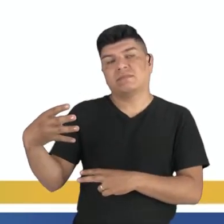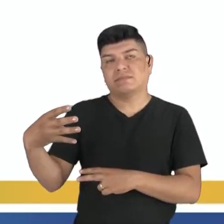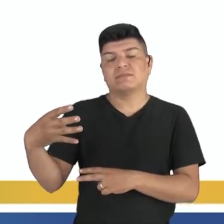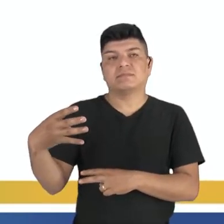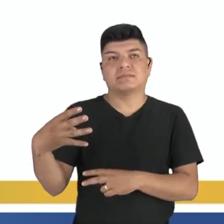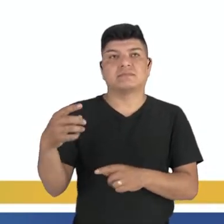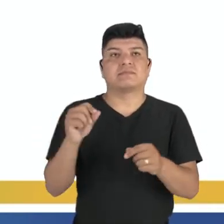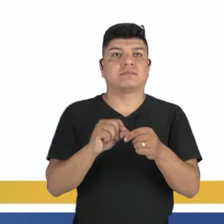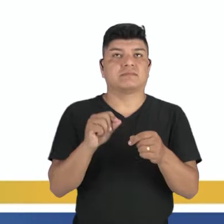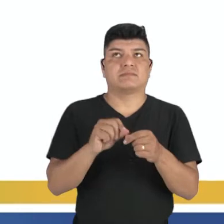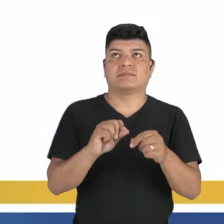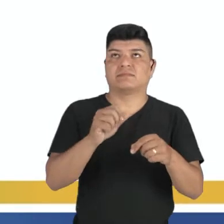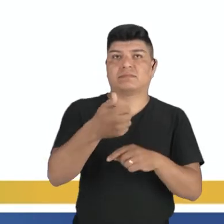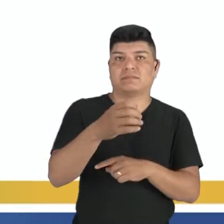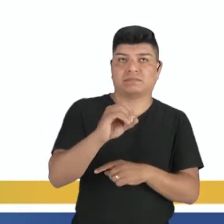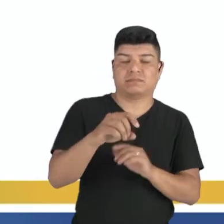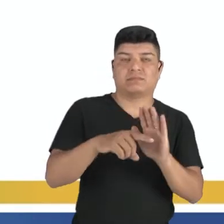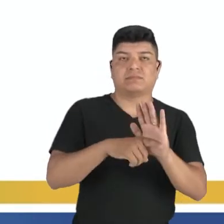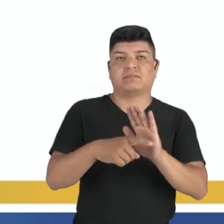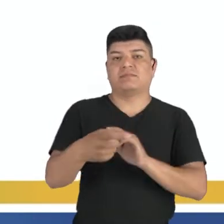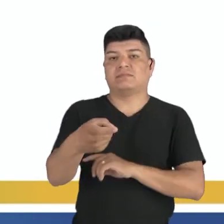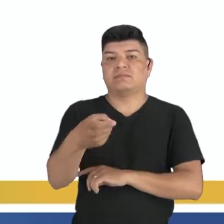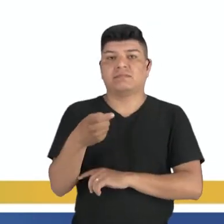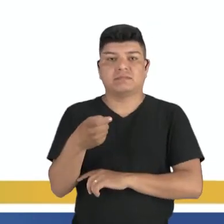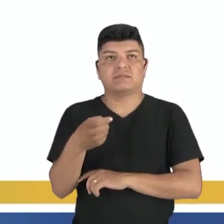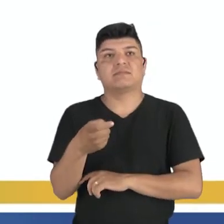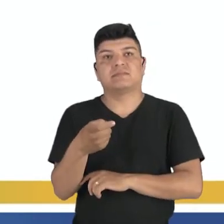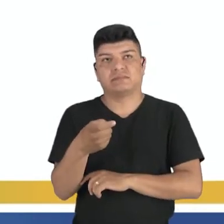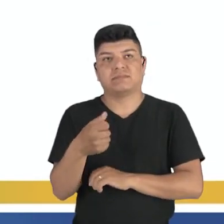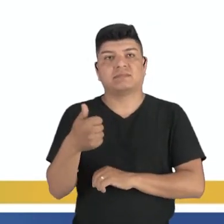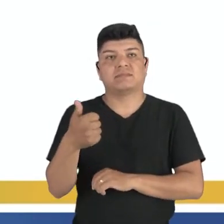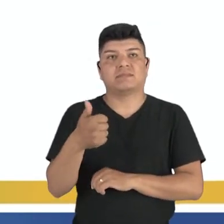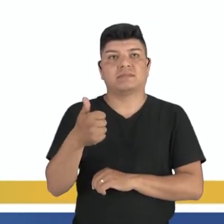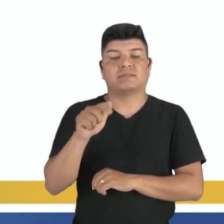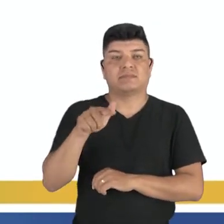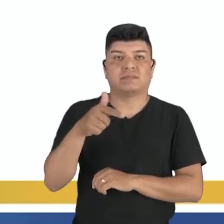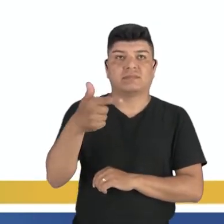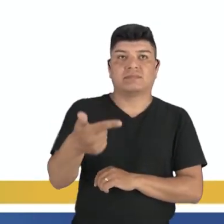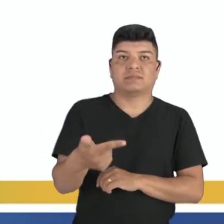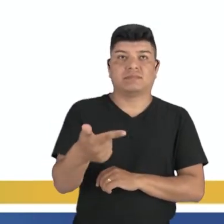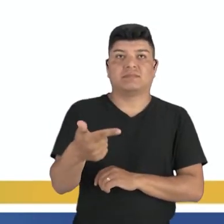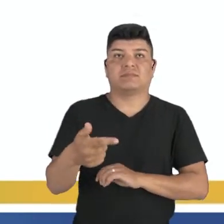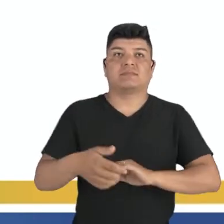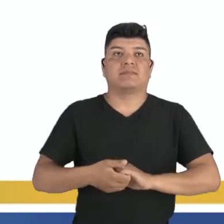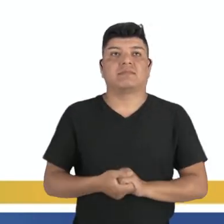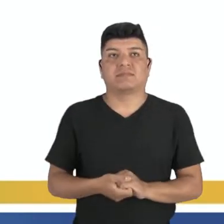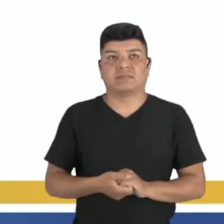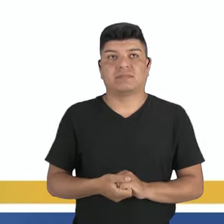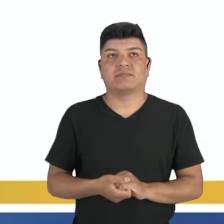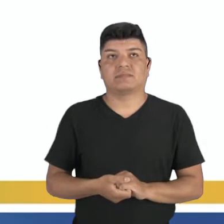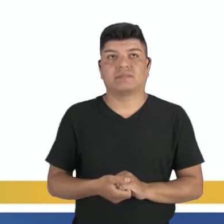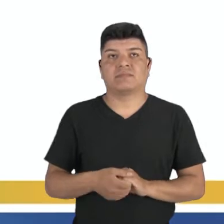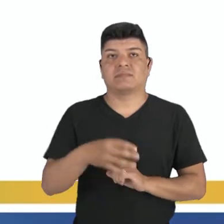0,444. Fazendo 10 menos x primeiramente e, em seguida, vamos fazer